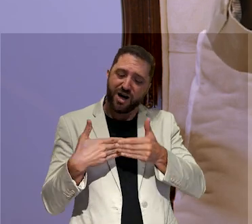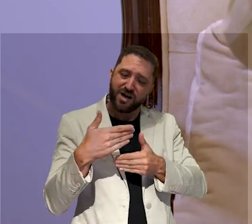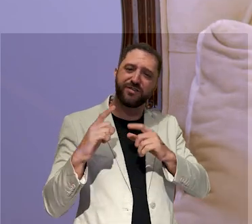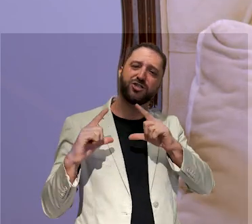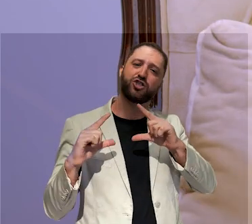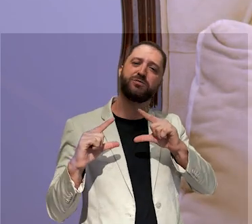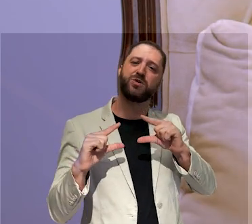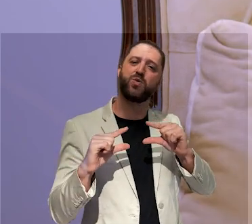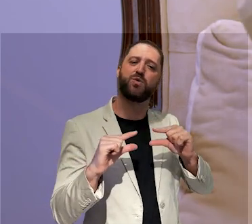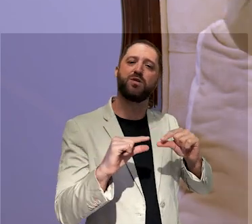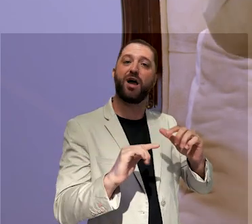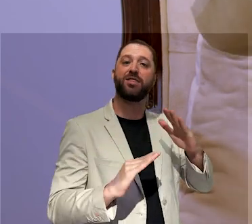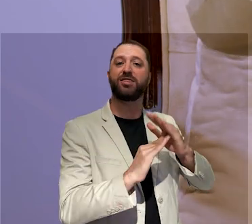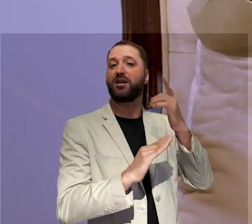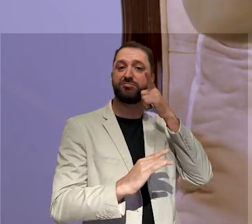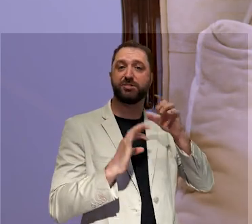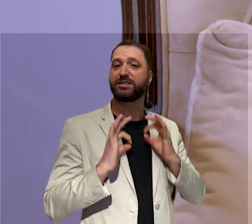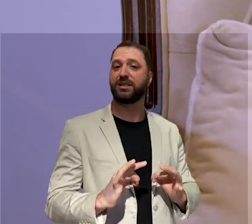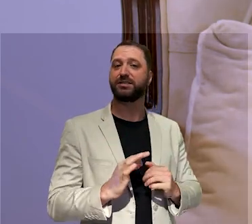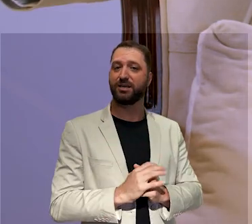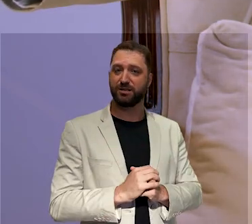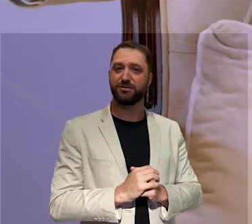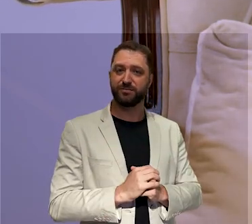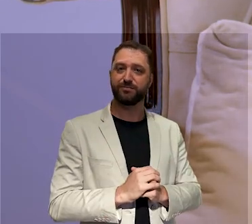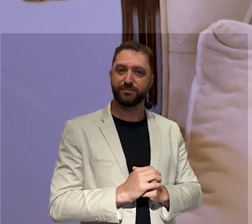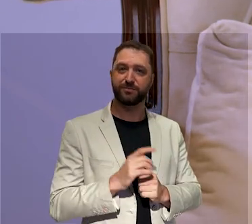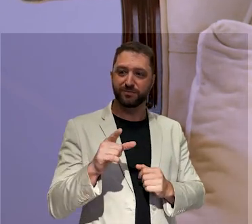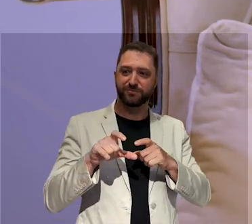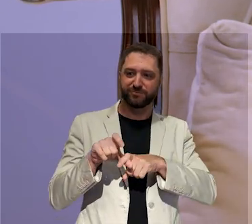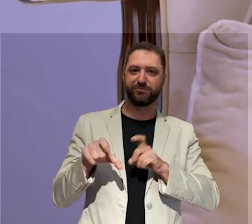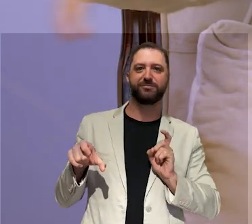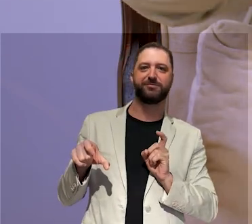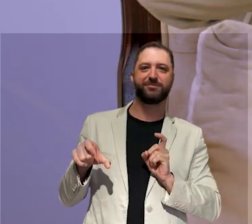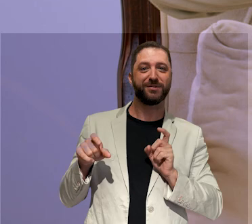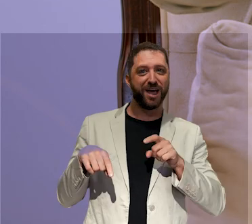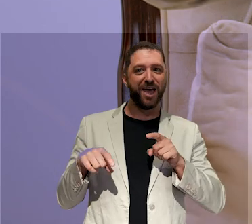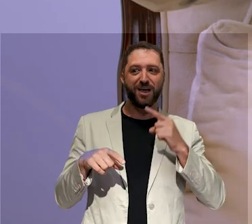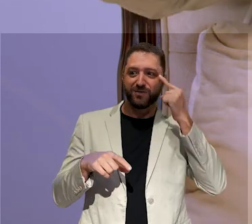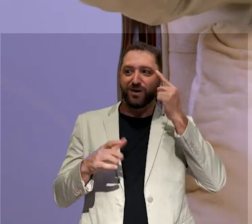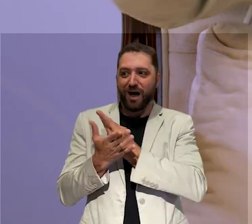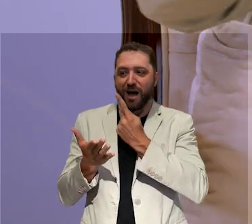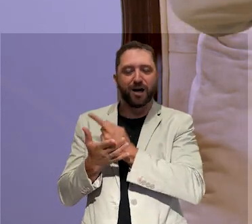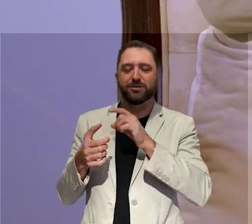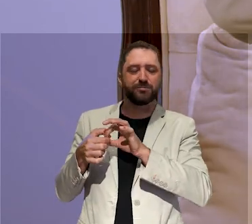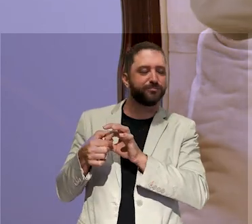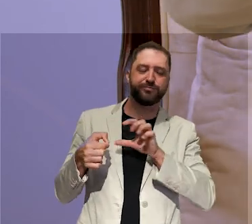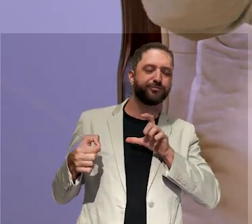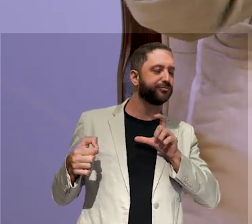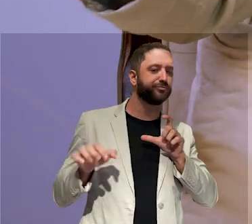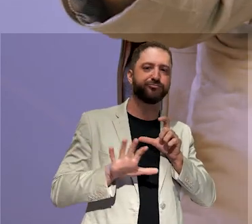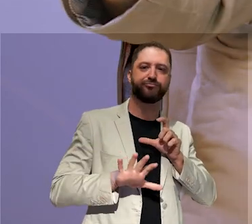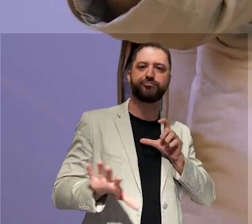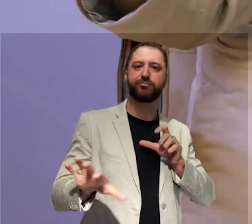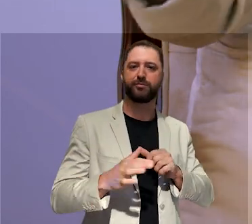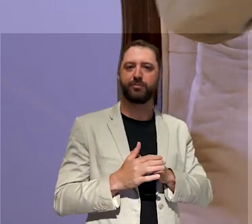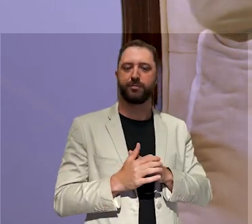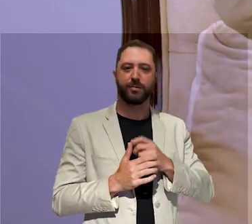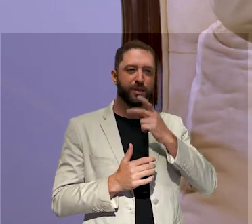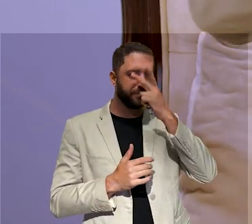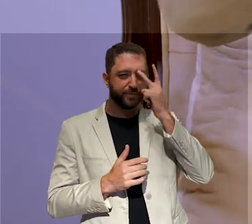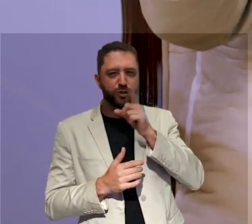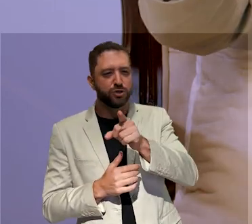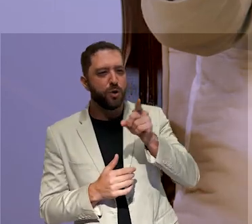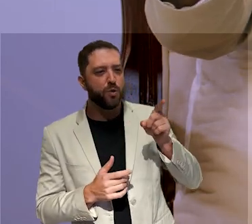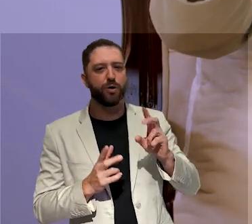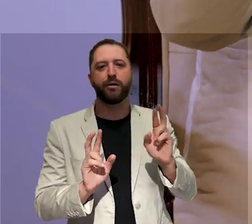processo. Você vai errar quantas vezes for seguida até conseguir acertar. E aí uma hora você se desvincula. Isso é o processo do desapego. Uma hora